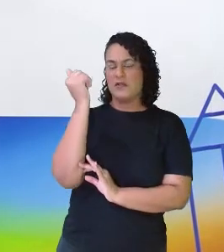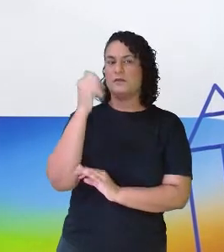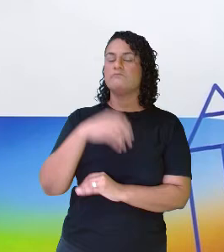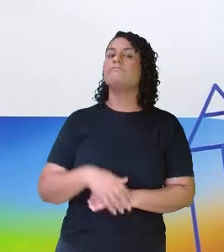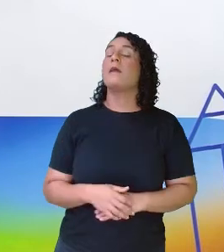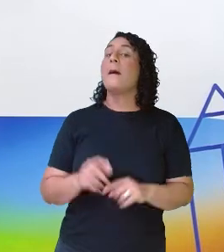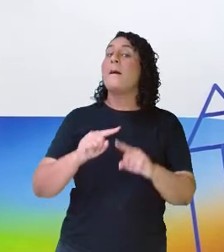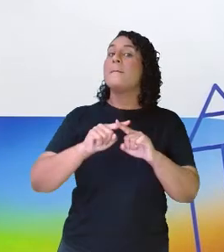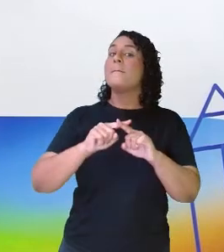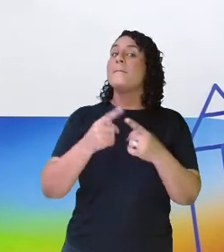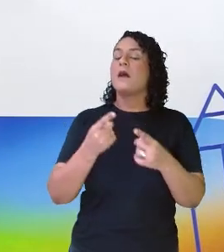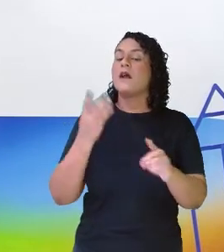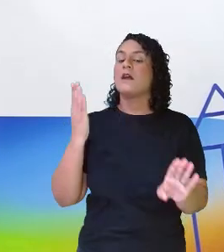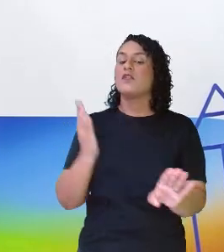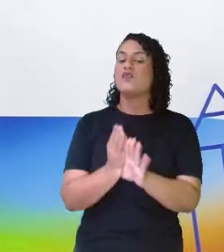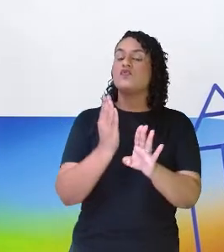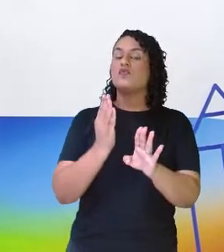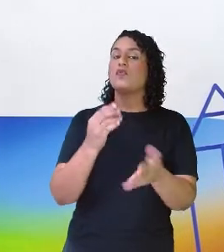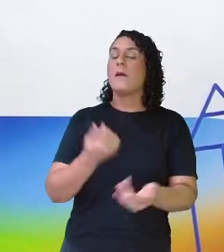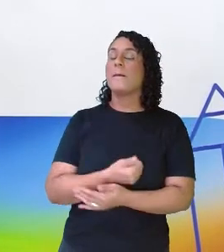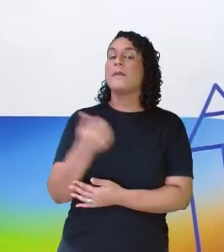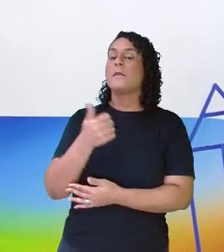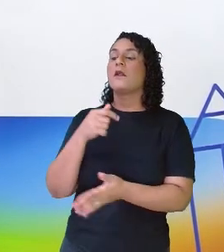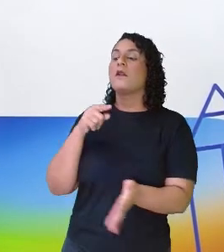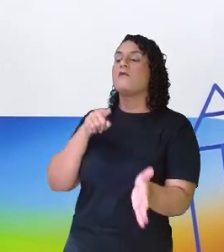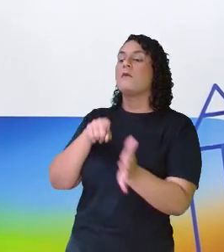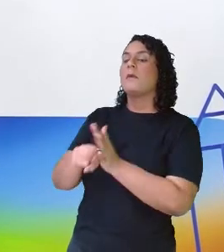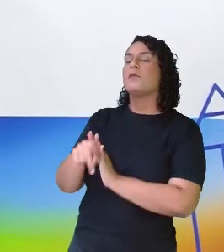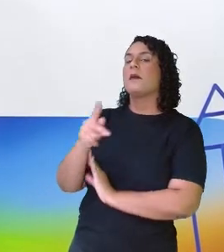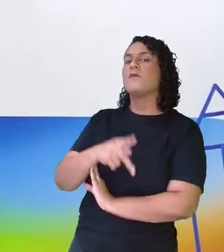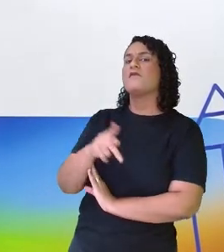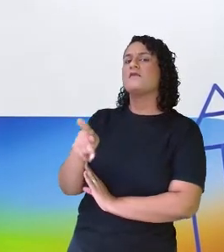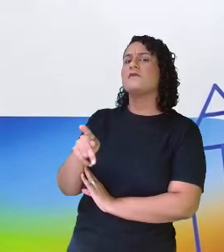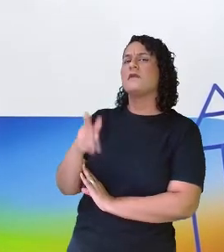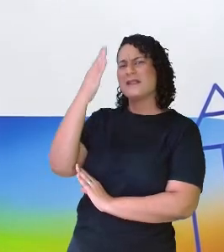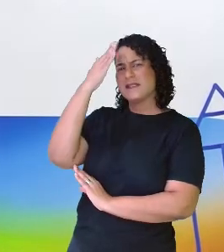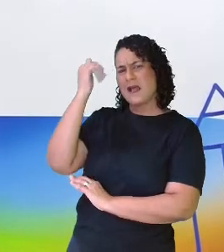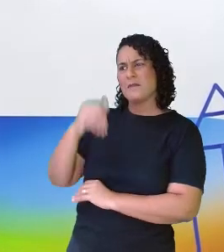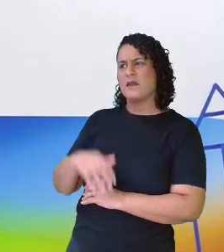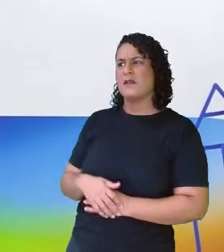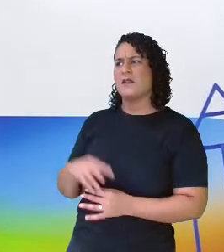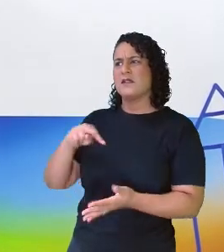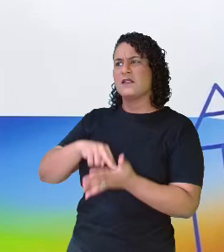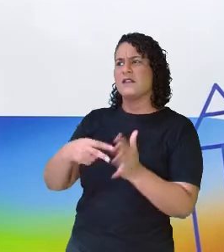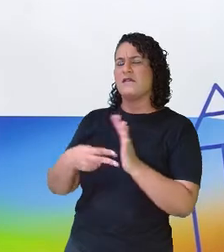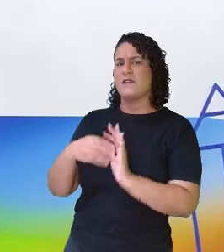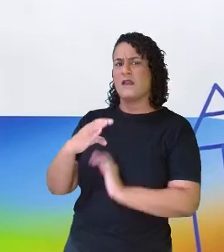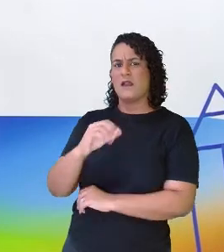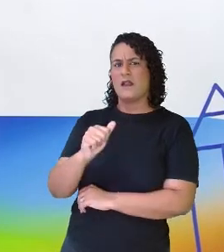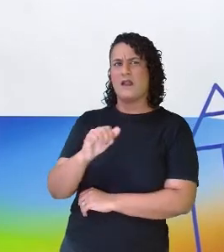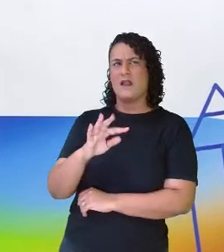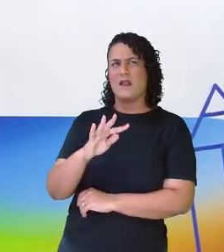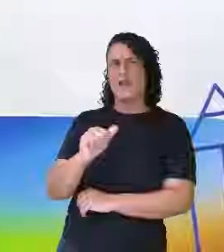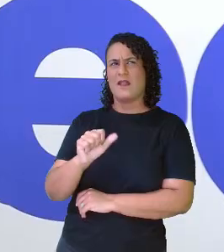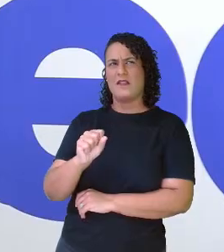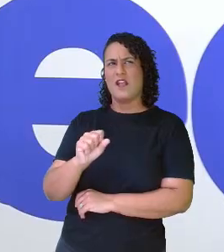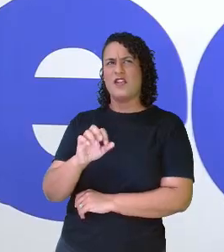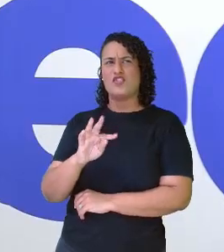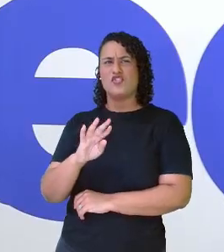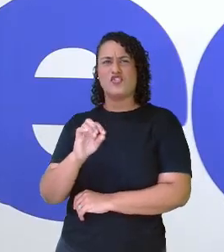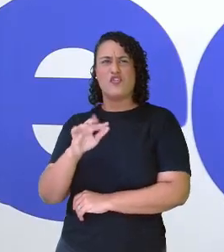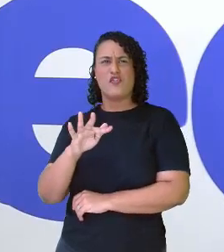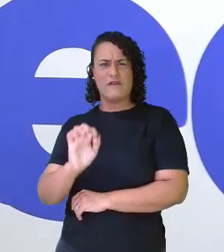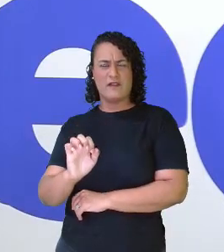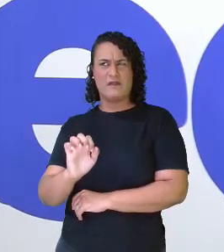o que significa. Primeiro eu vou perguntar à professora Márcia. Professora Márcia, você sabe o que é catástrofe? Eu poderia dizer que não é uma